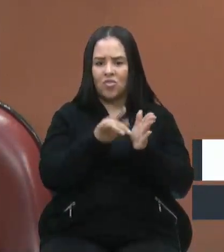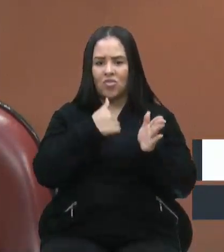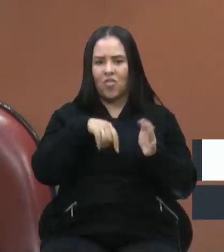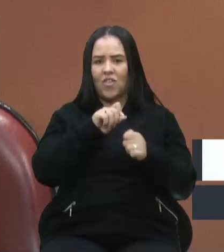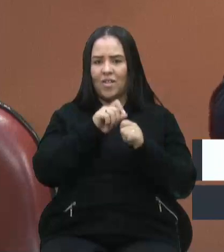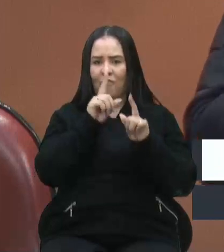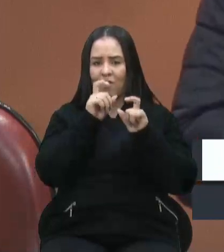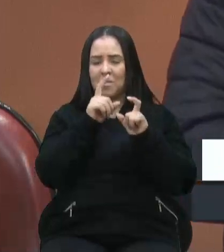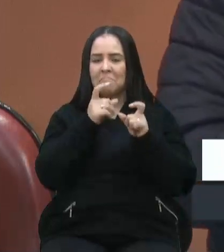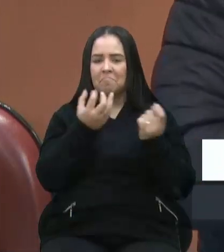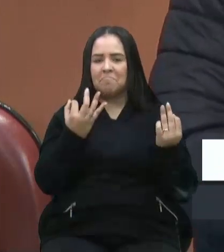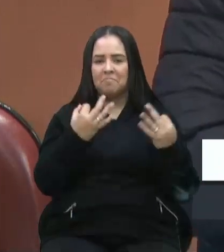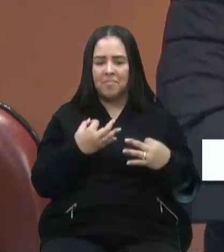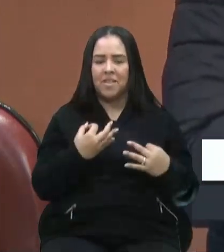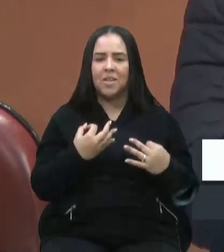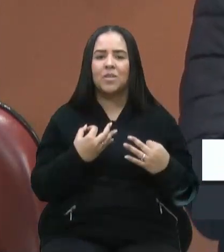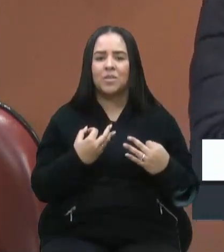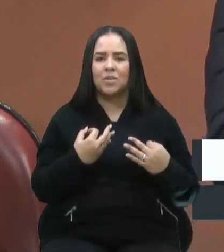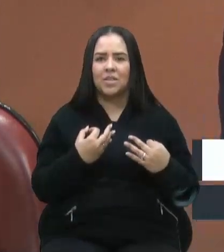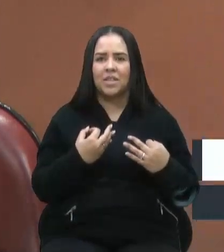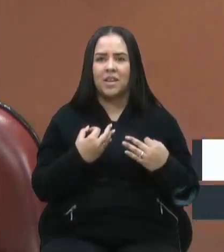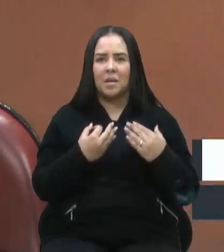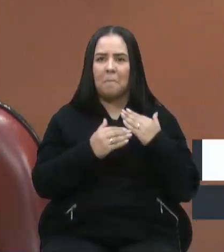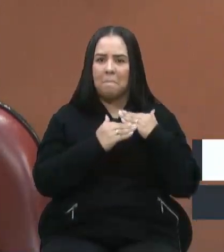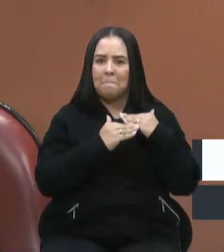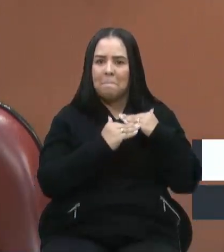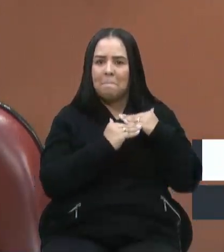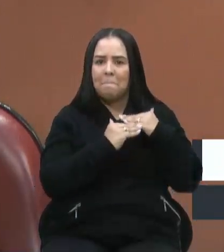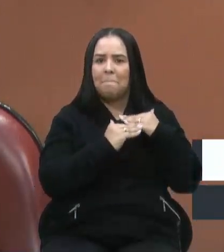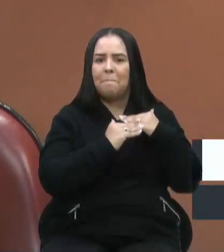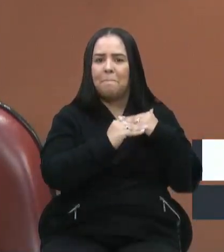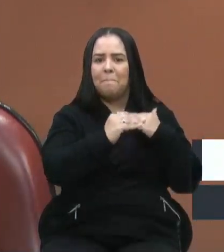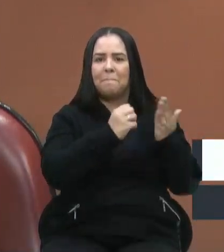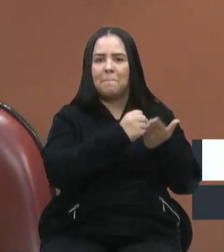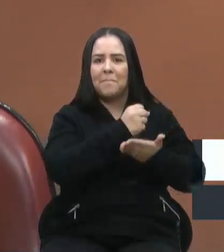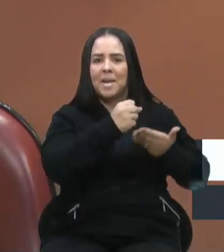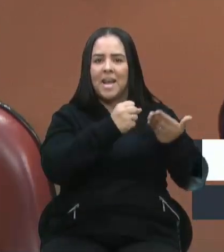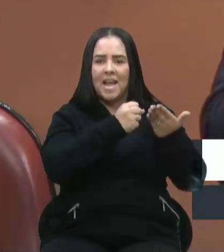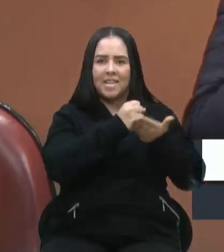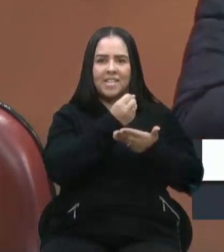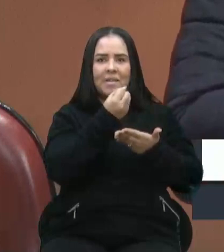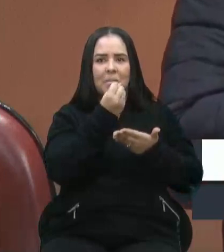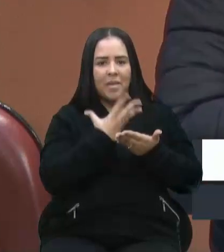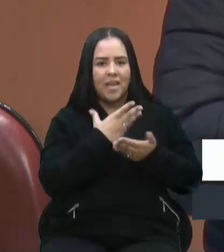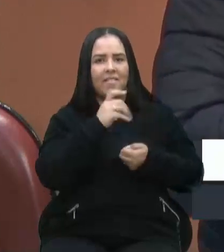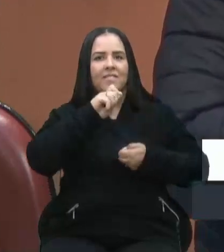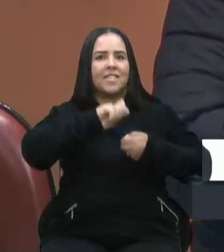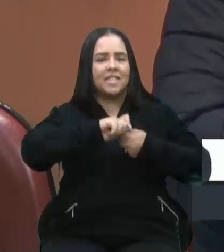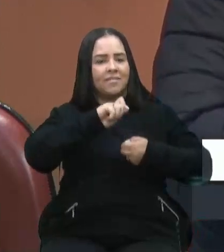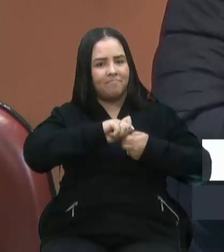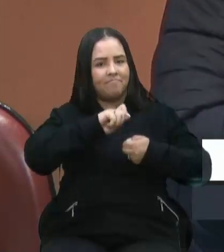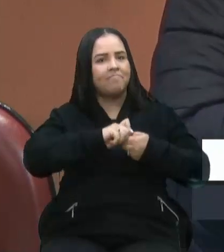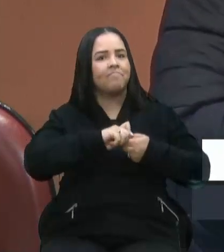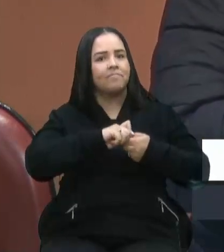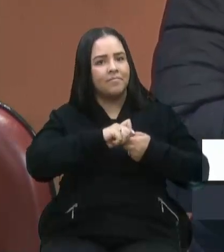Então, eu tenho certeza que a base sendo bem feita, Depois vereador uma parte do D'Ambrosio, minuto, por favor. que a base sendo bem